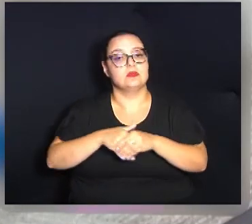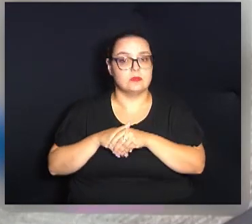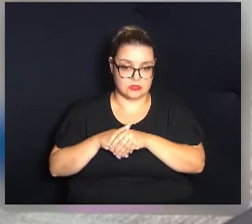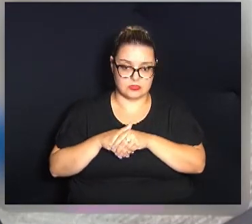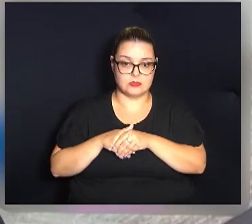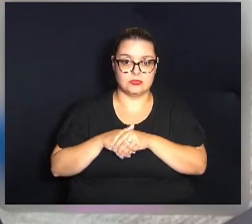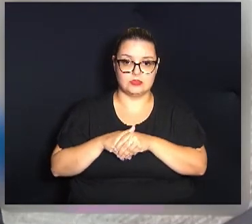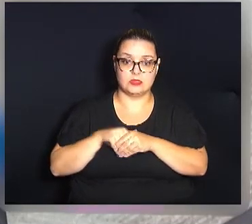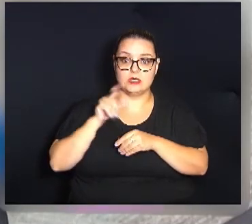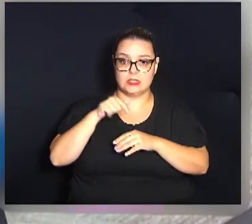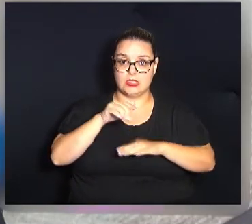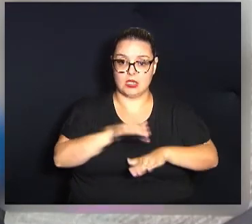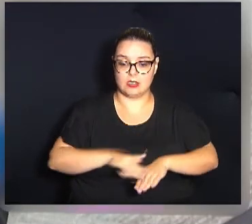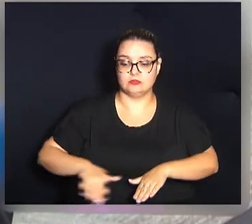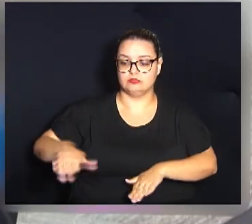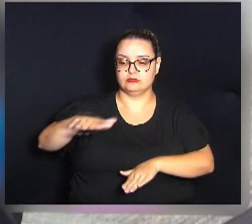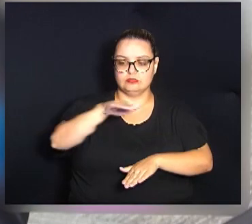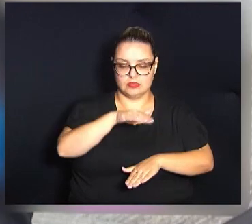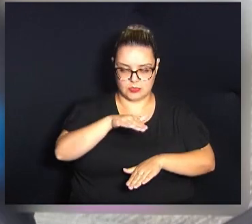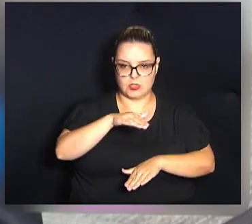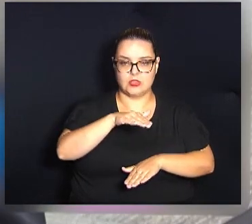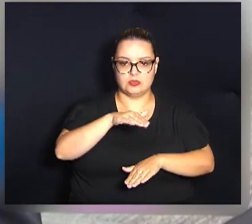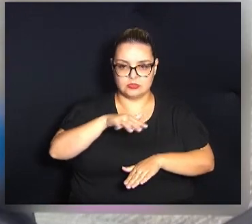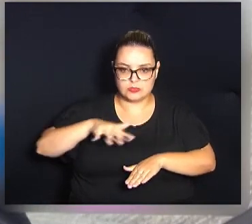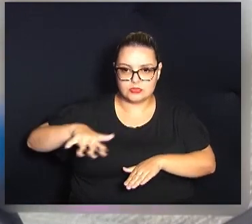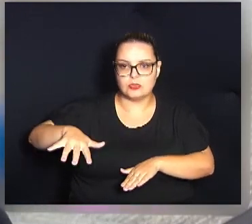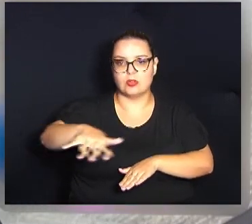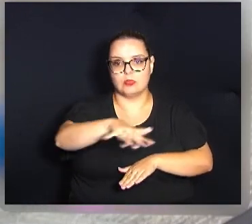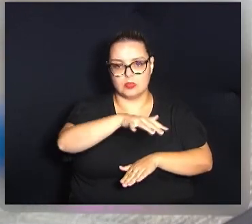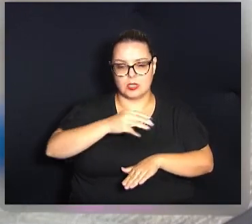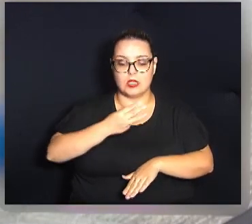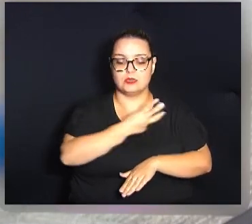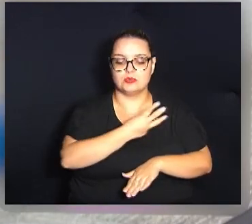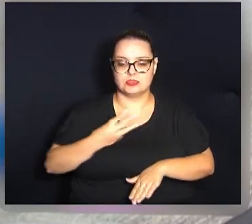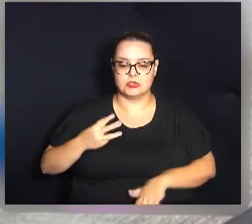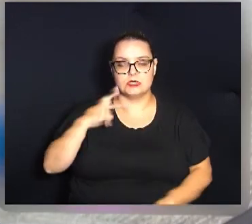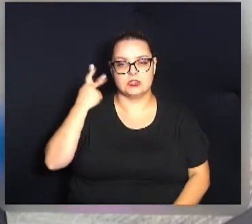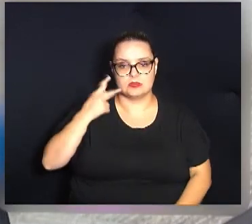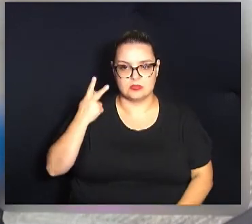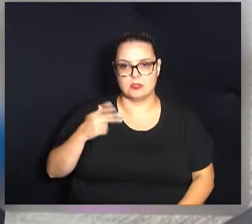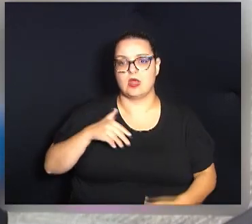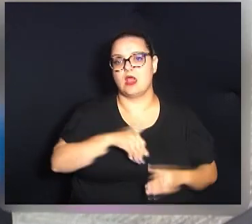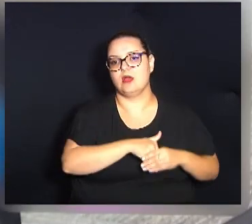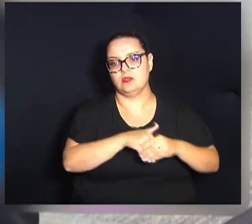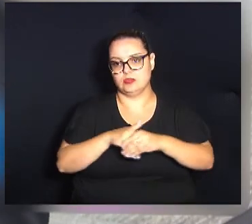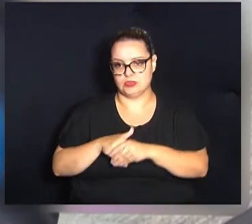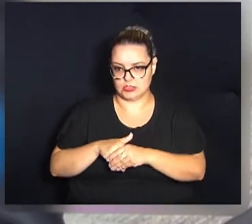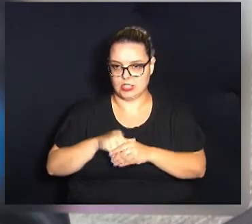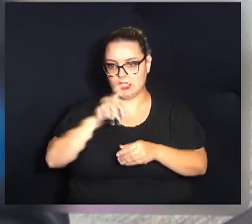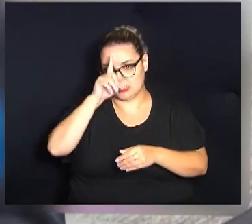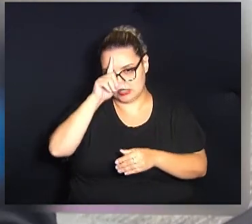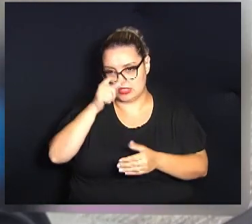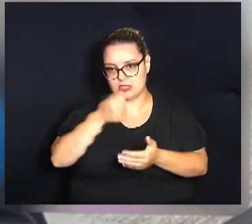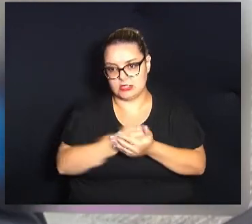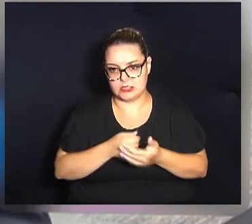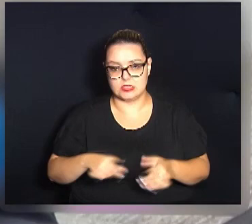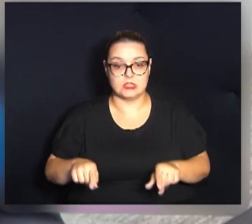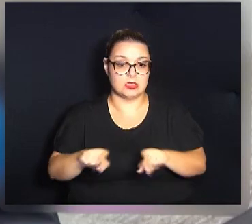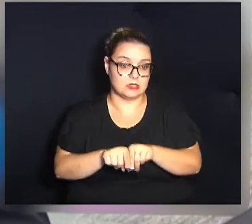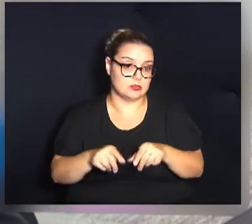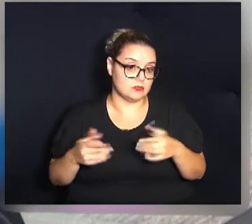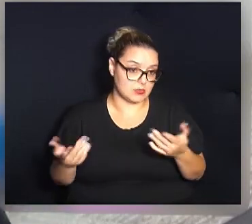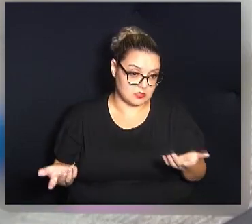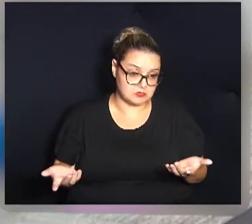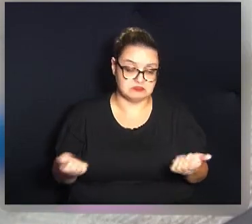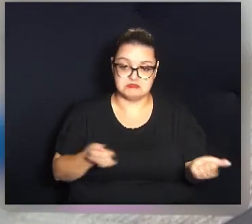que é soberano. Terá a votação dos 33 vereadores dessa casa, que poderão também até mesmo